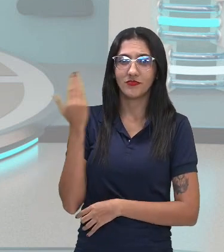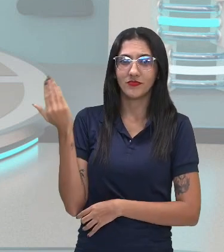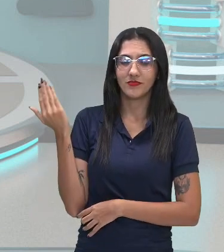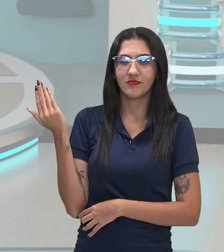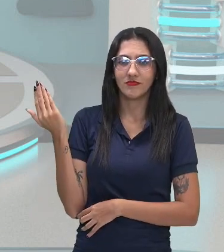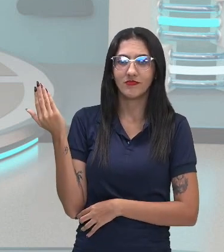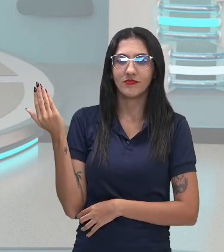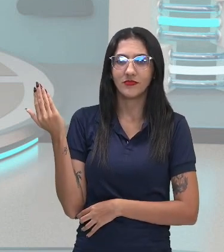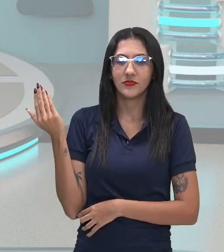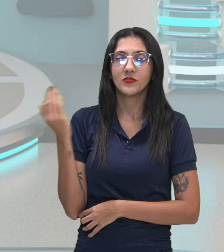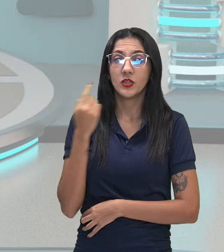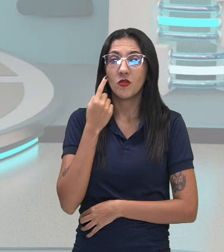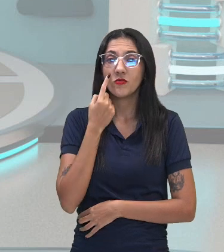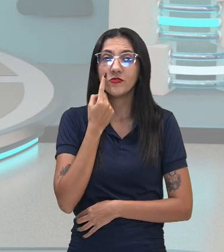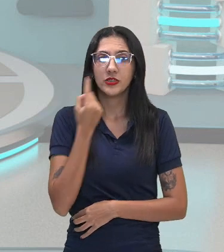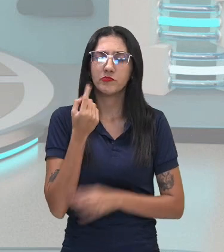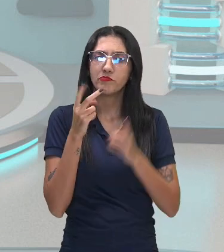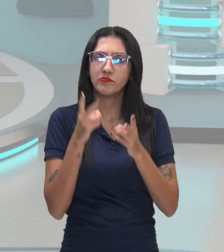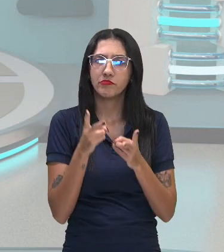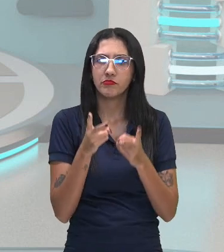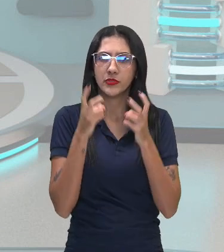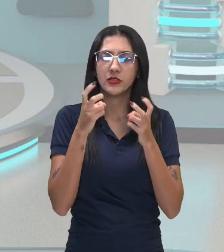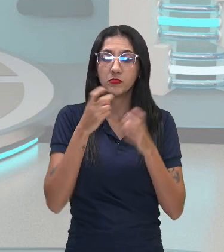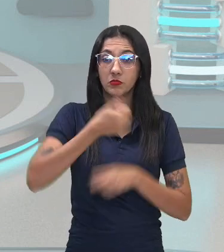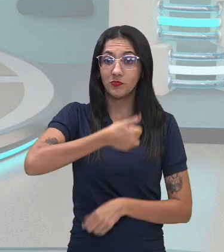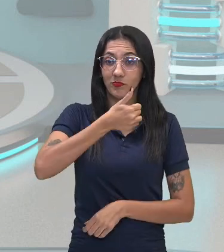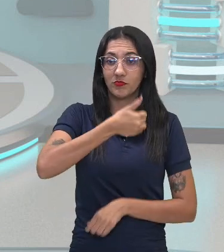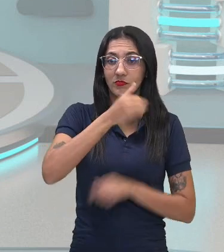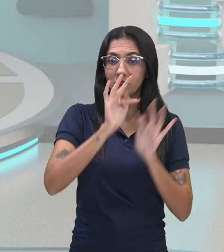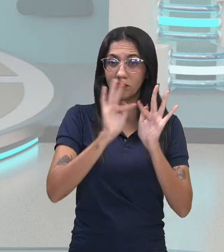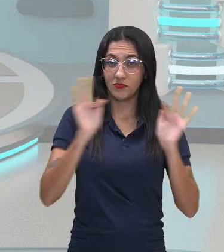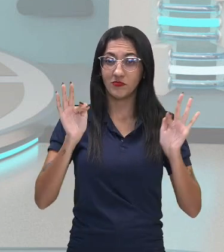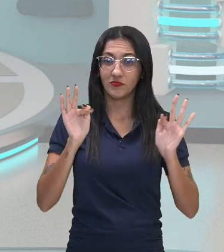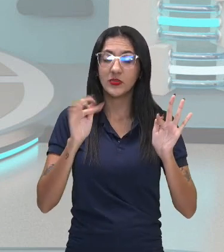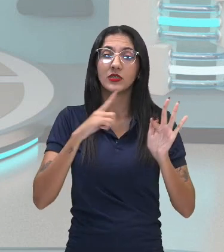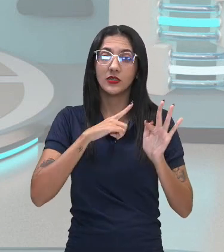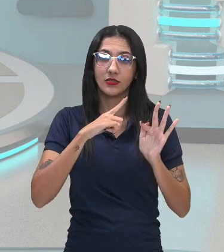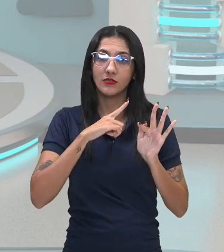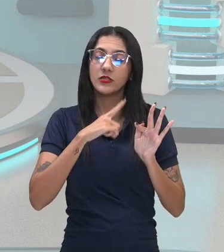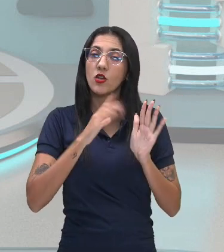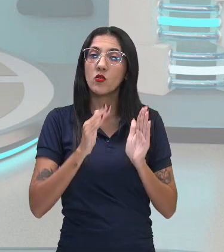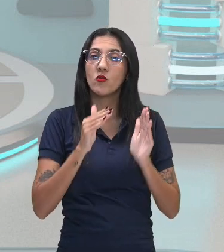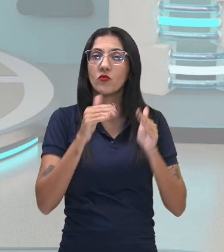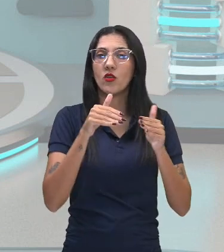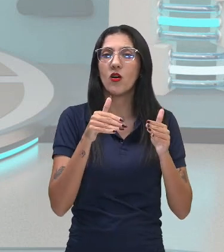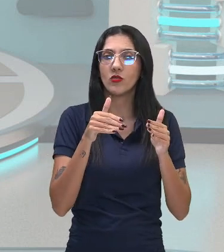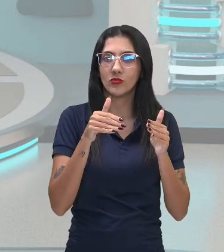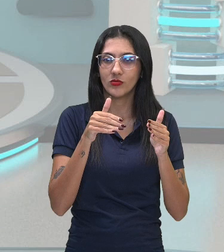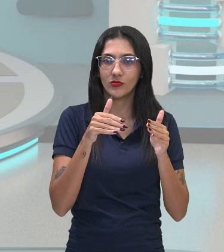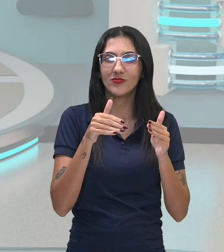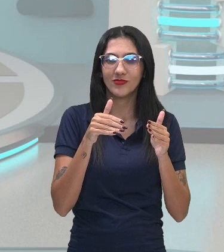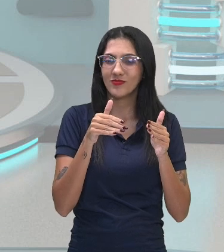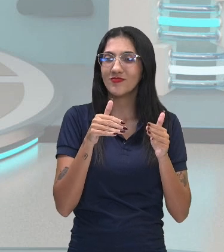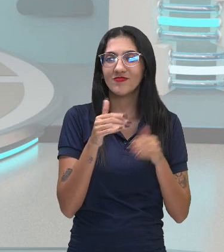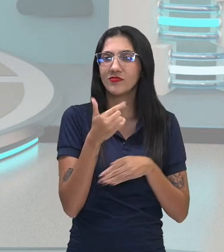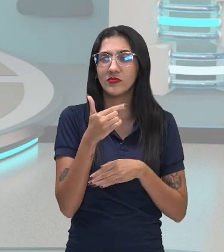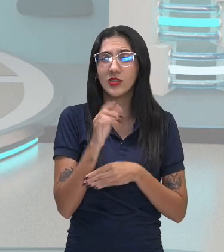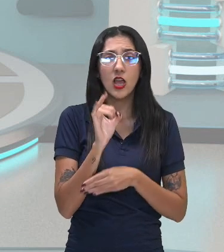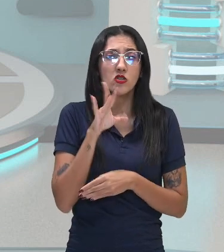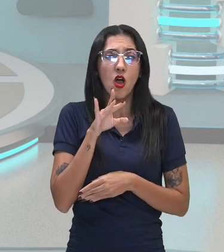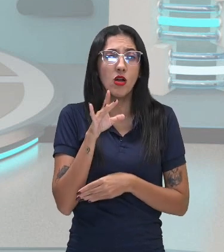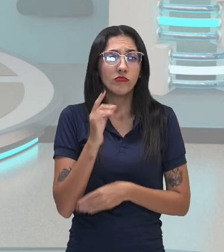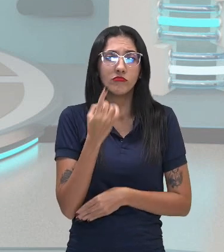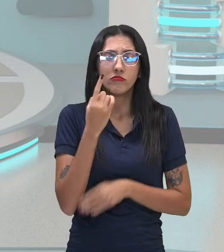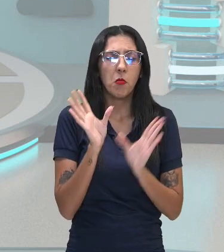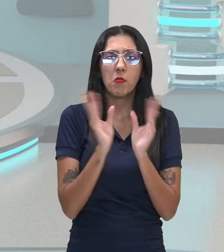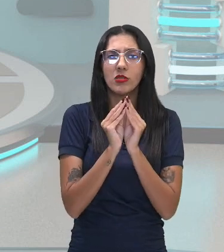horário. Só que você percebe, na primeira frase, a ênfase não ocorre. É apenas uma